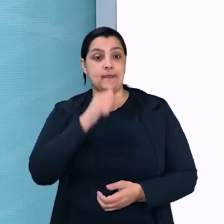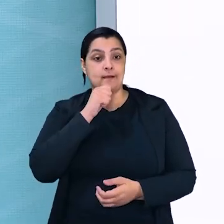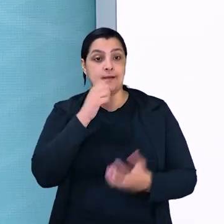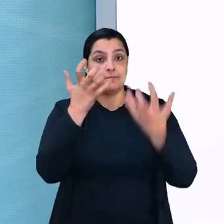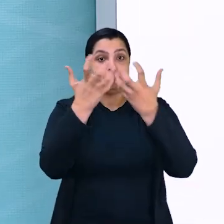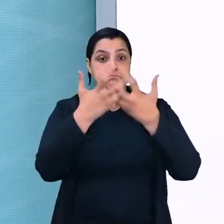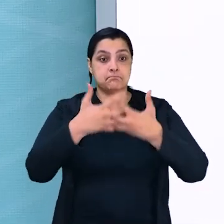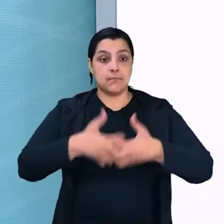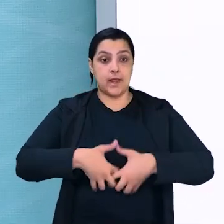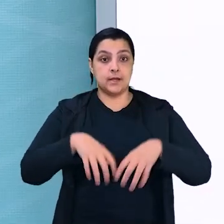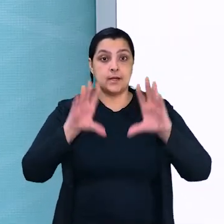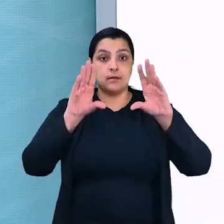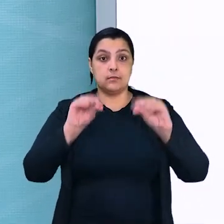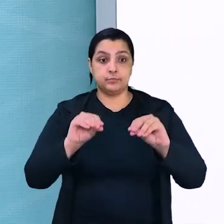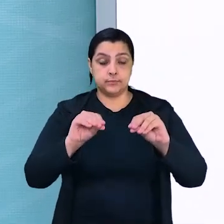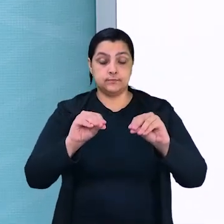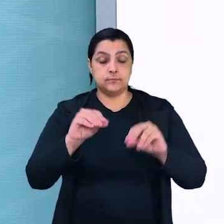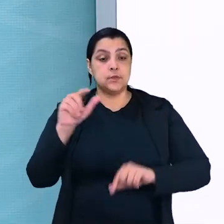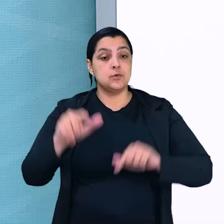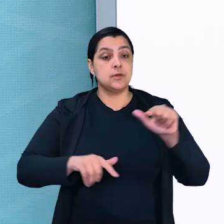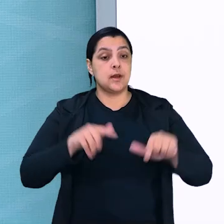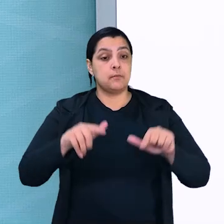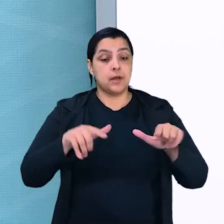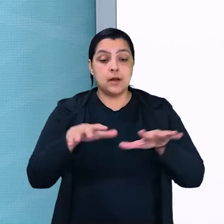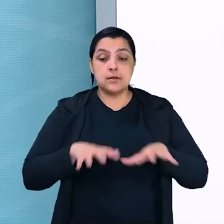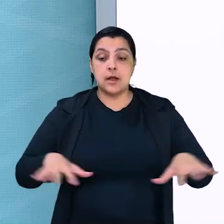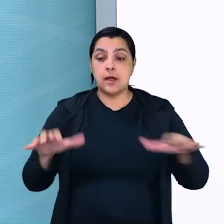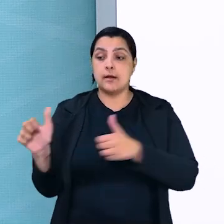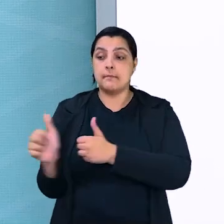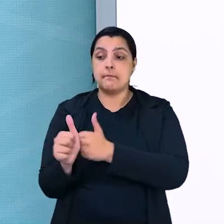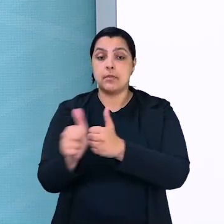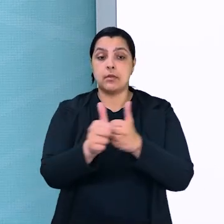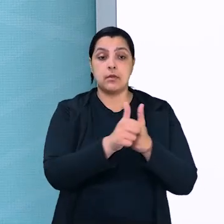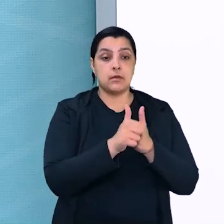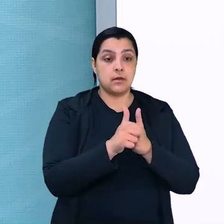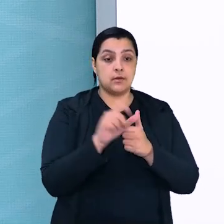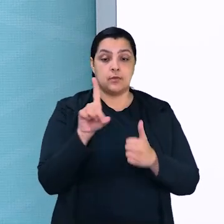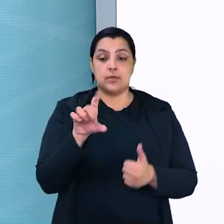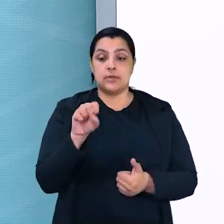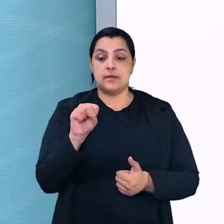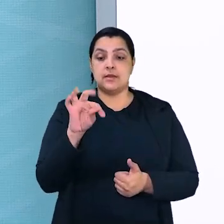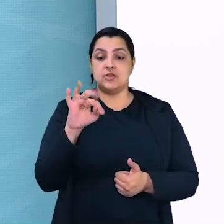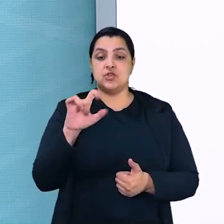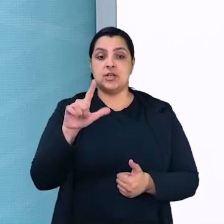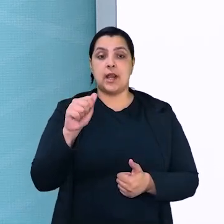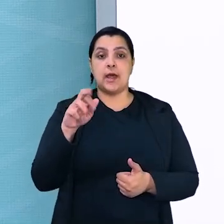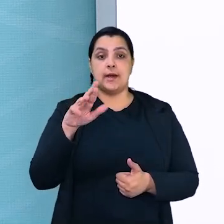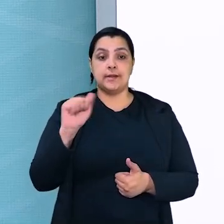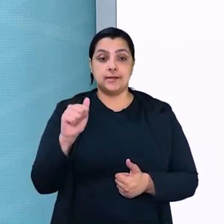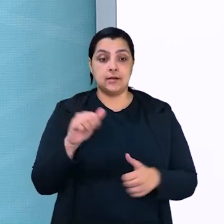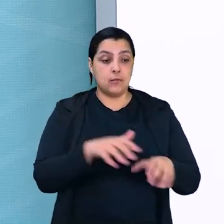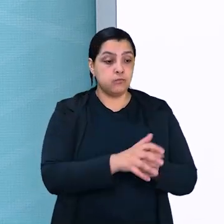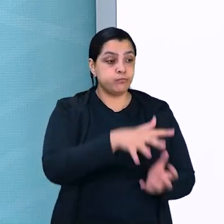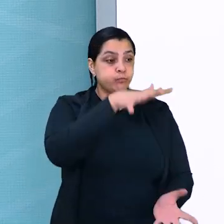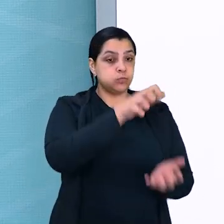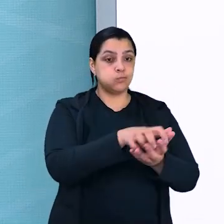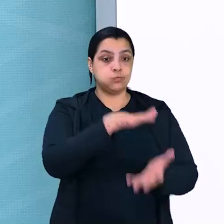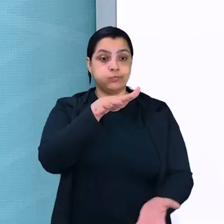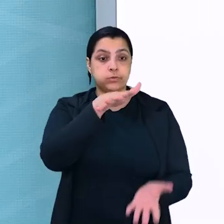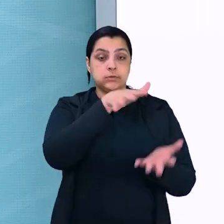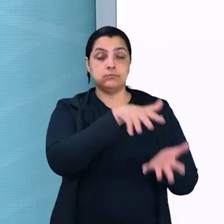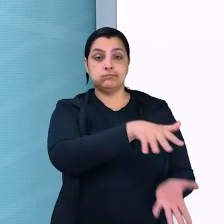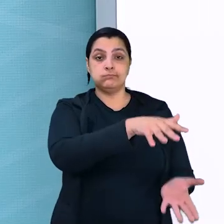colegiado, ainda que as máquinas estivessem desligadas, a atuação em áreas próximas a uma destilaria de etanol e a tanques